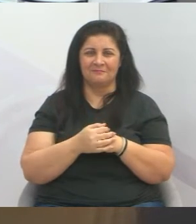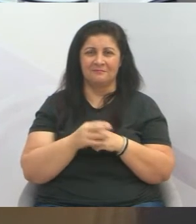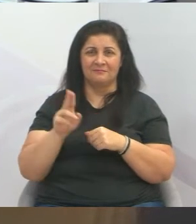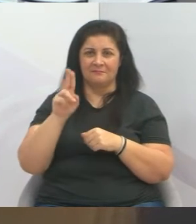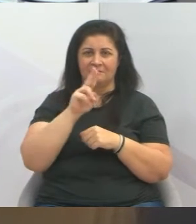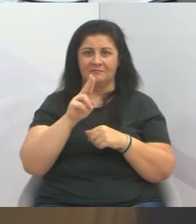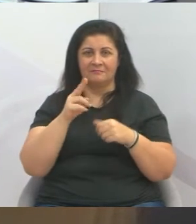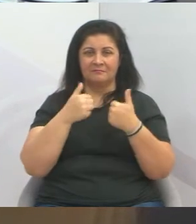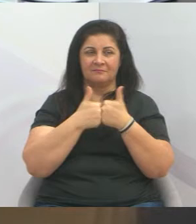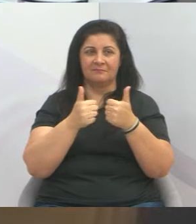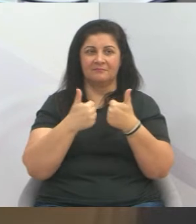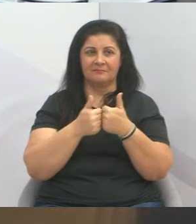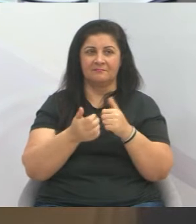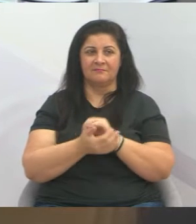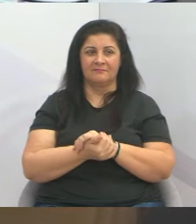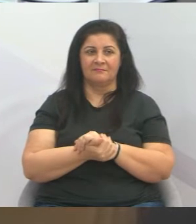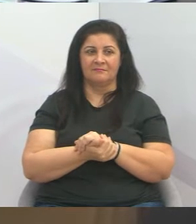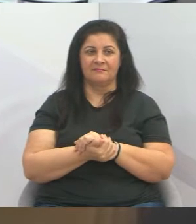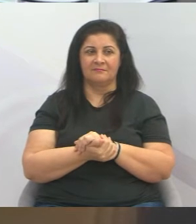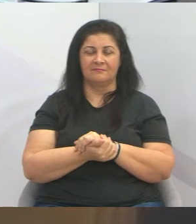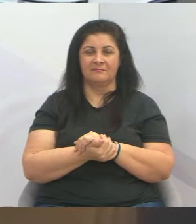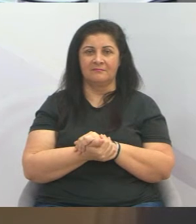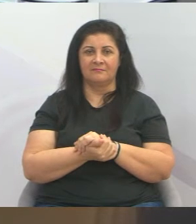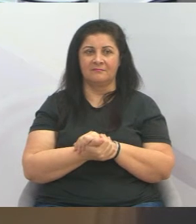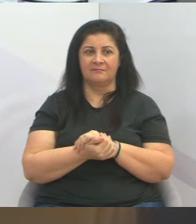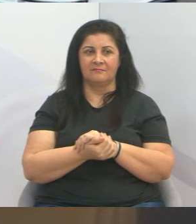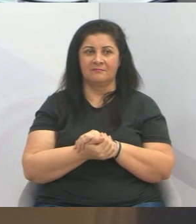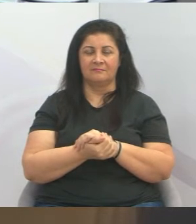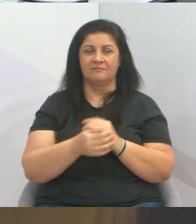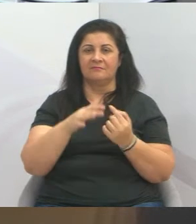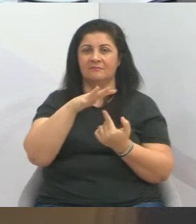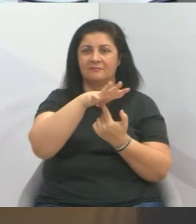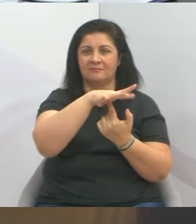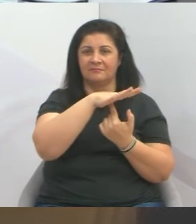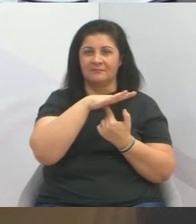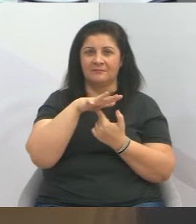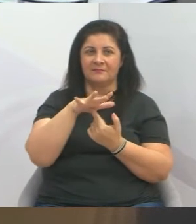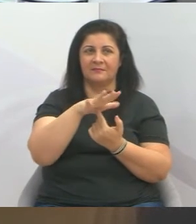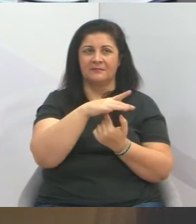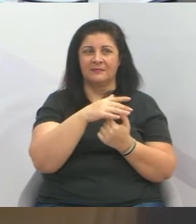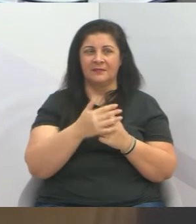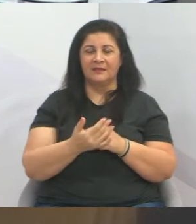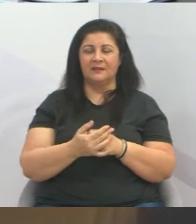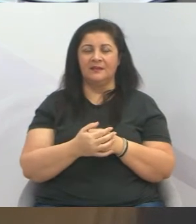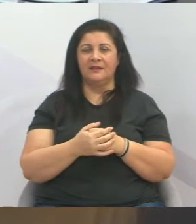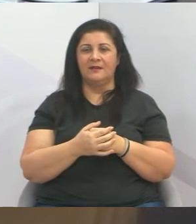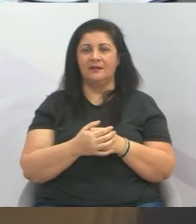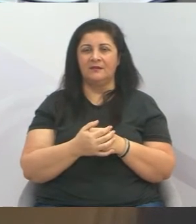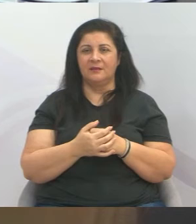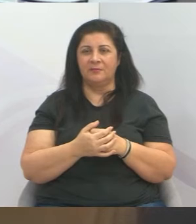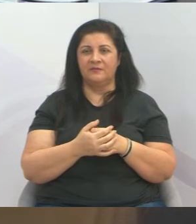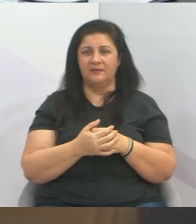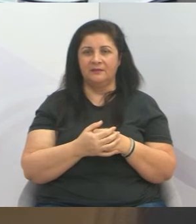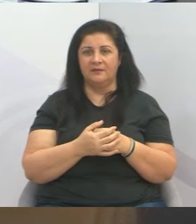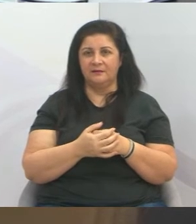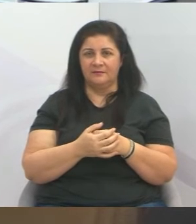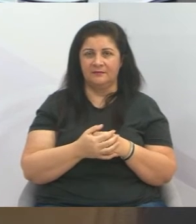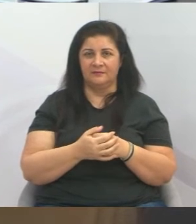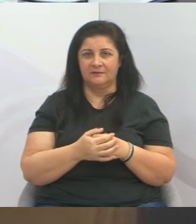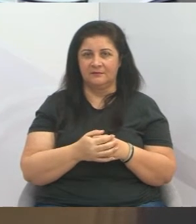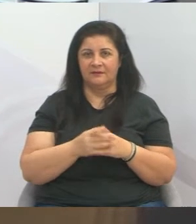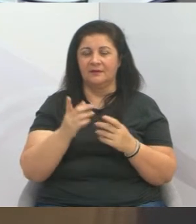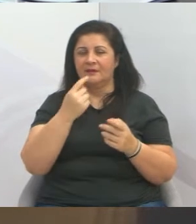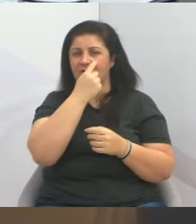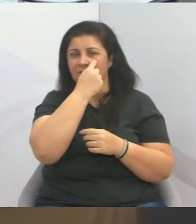fabricar também aqui carinho vende eu vi na feira de São João com muita gente reclamando também é na fila do